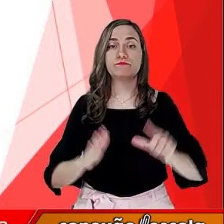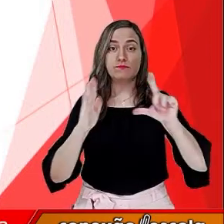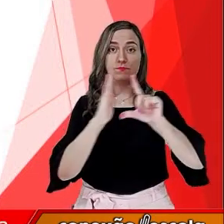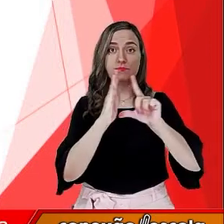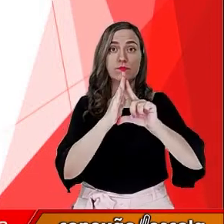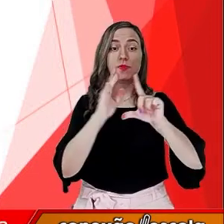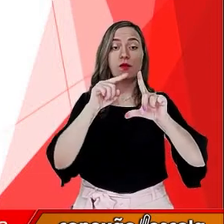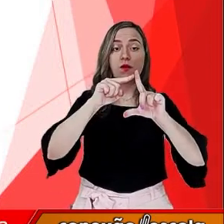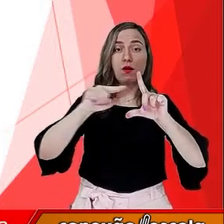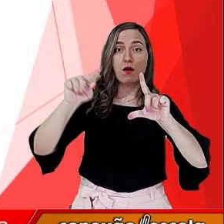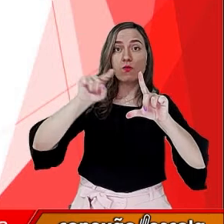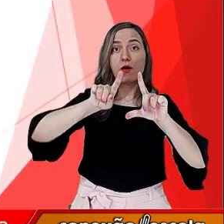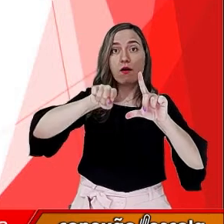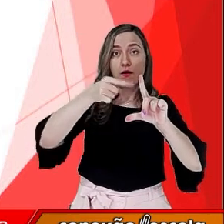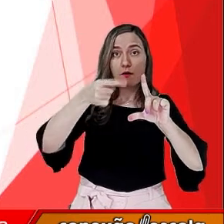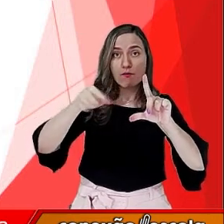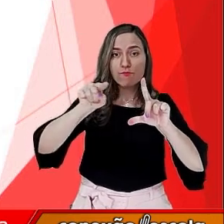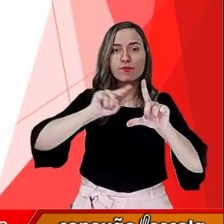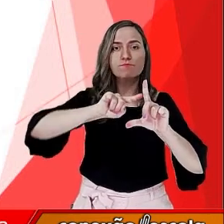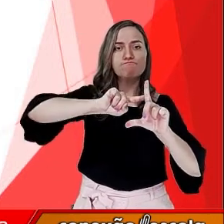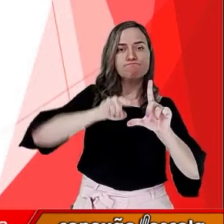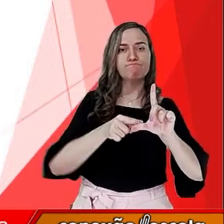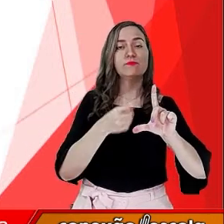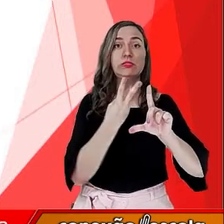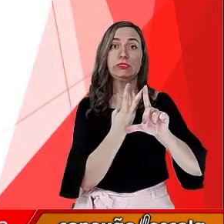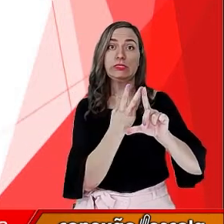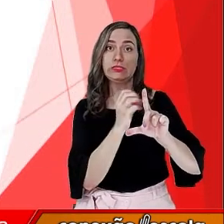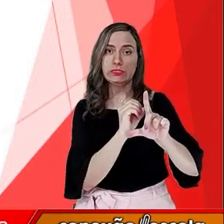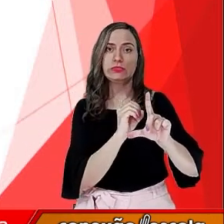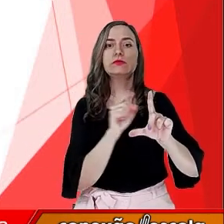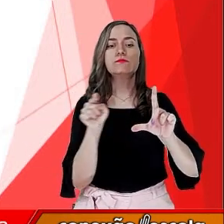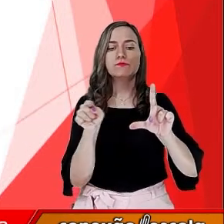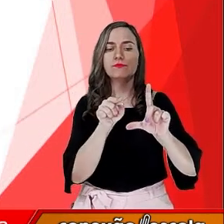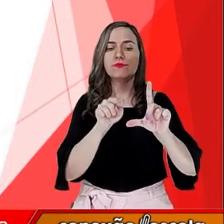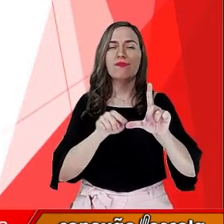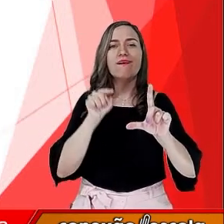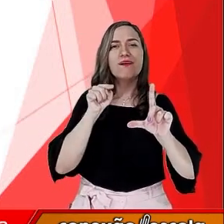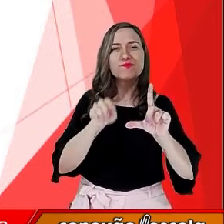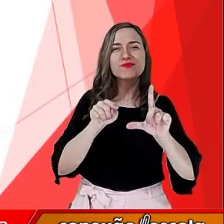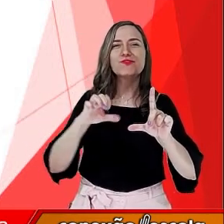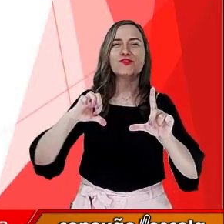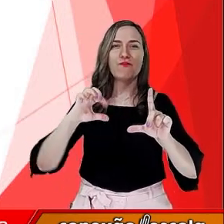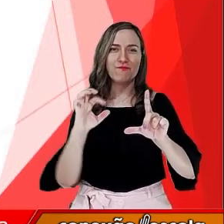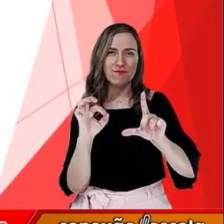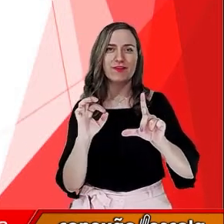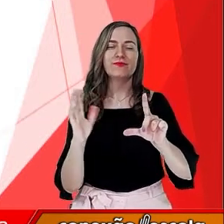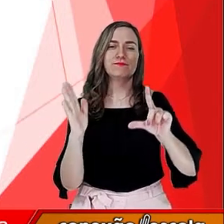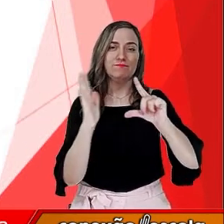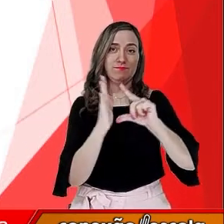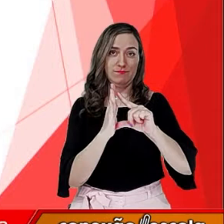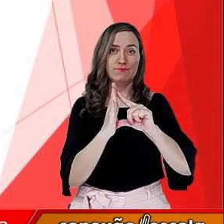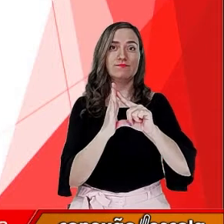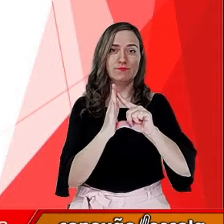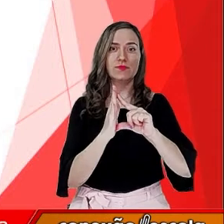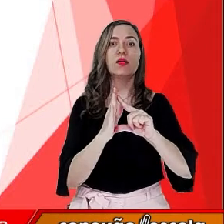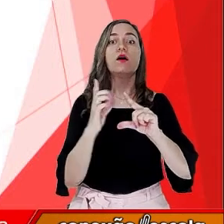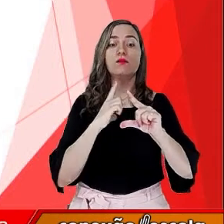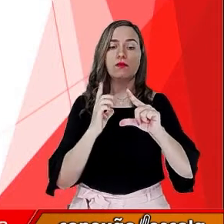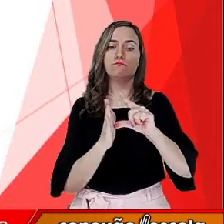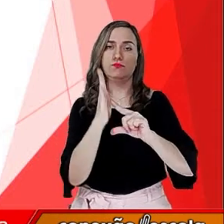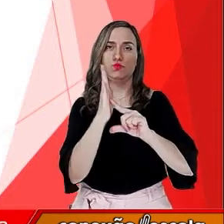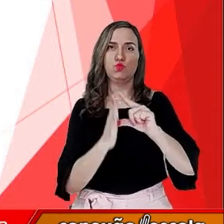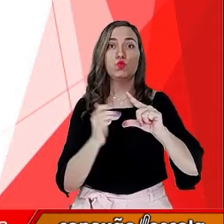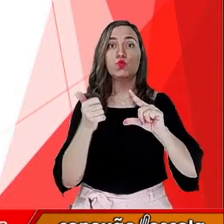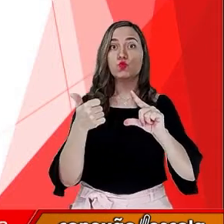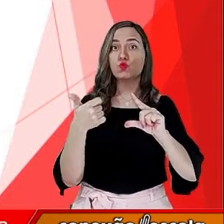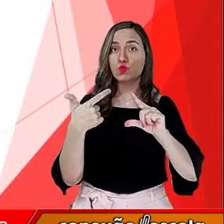um ângulo alfa, um ângulo de 30 graus, um ângulo de 90 graus. Ele já possui um